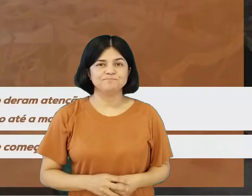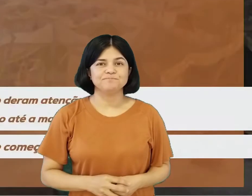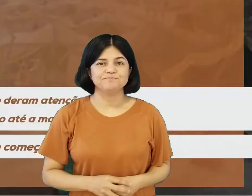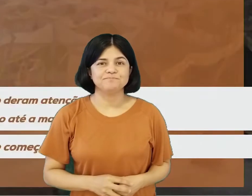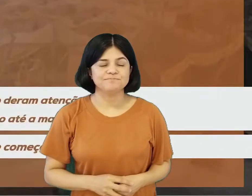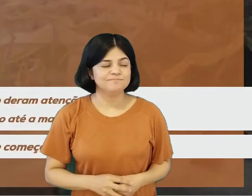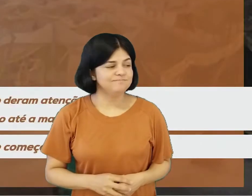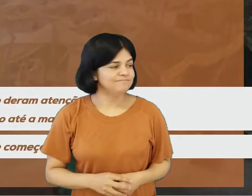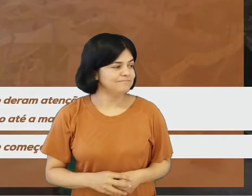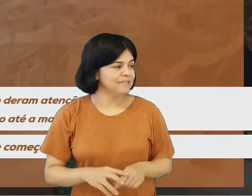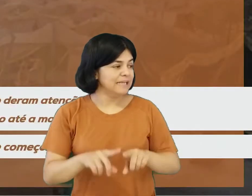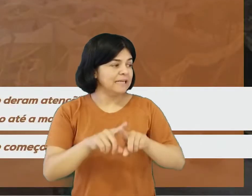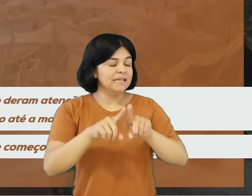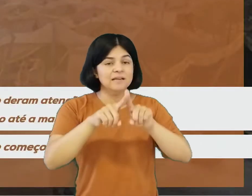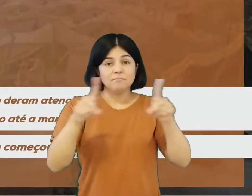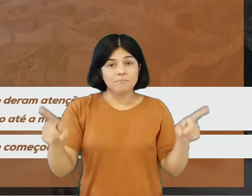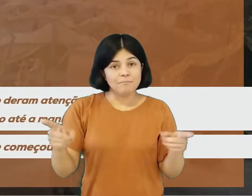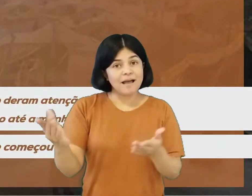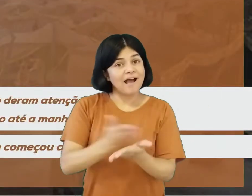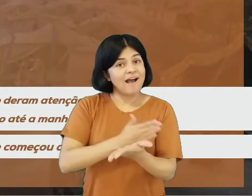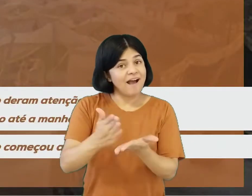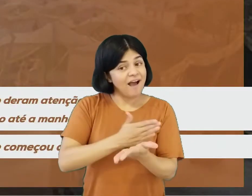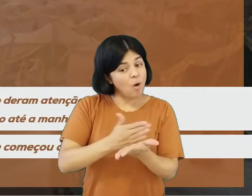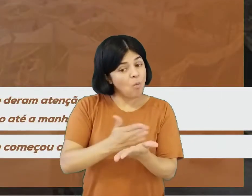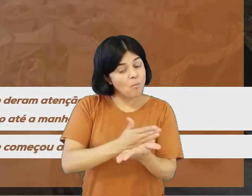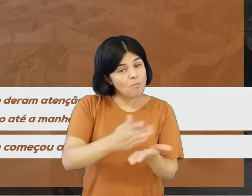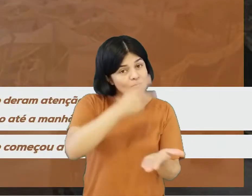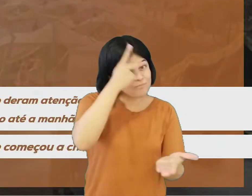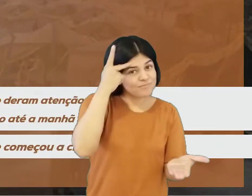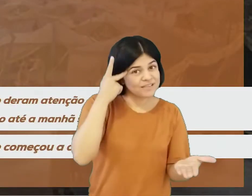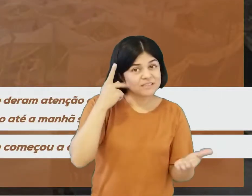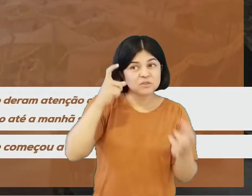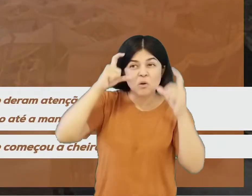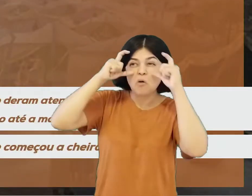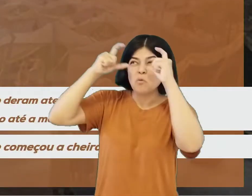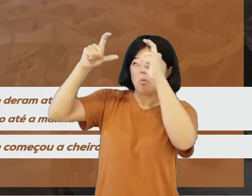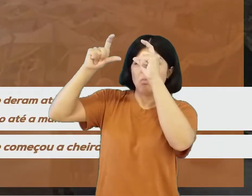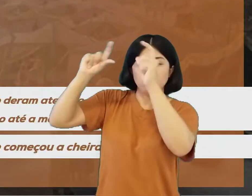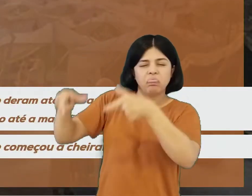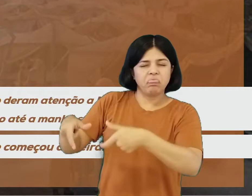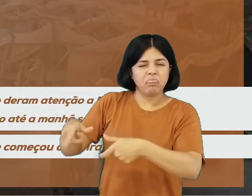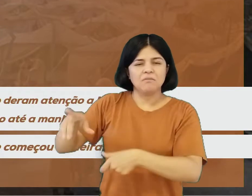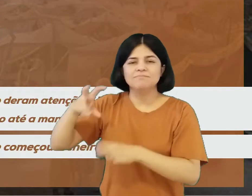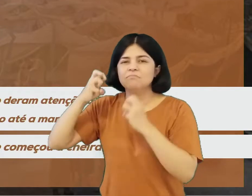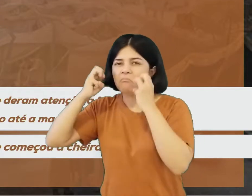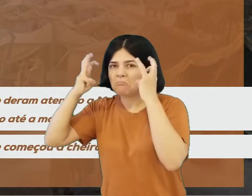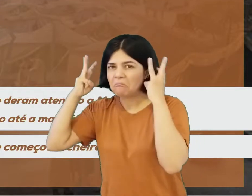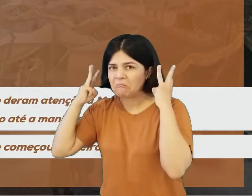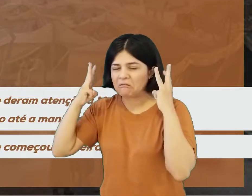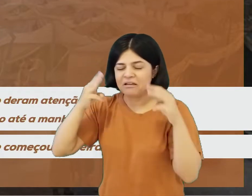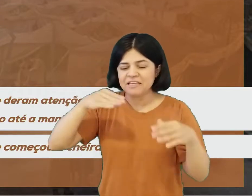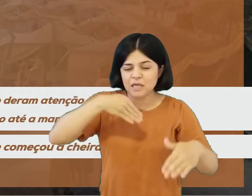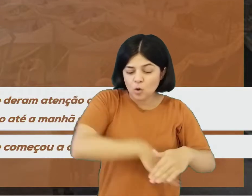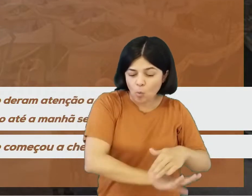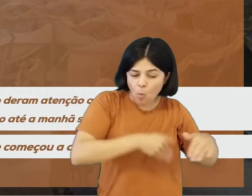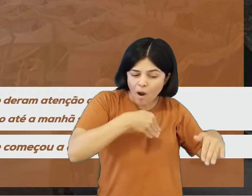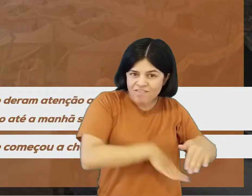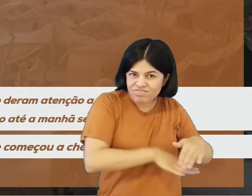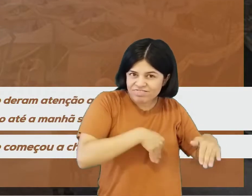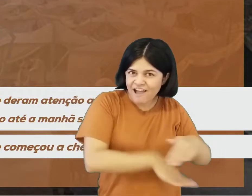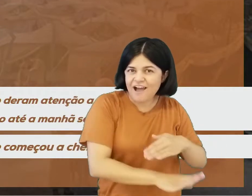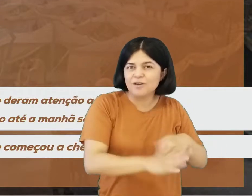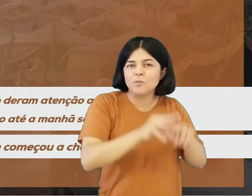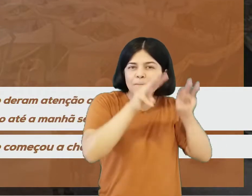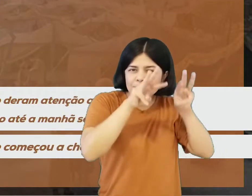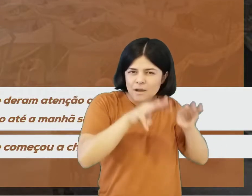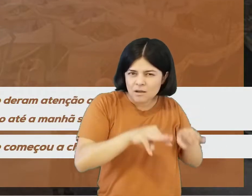Todavia, alguns deles não deram atenção a Moisés e guardaram um pouco